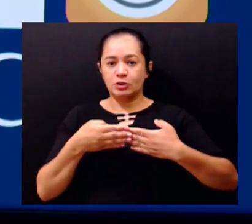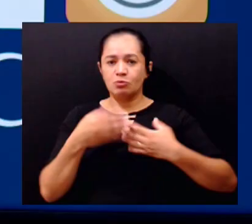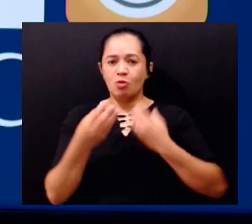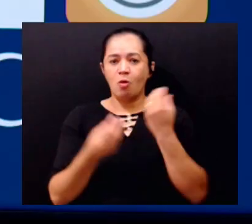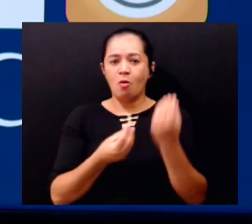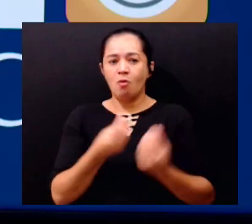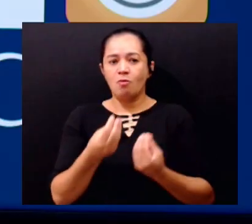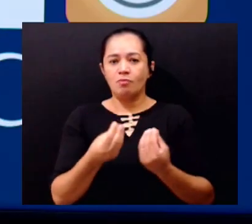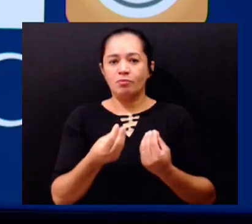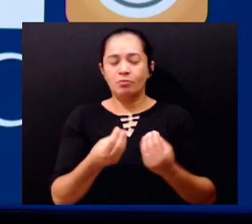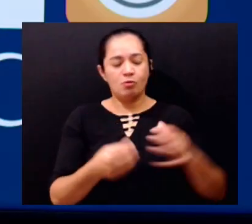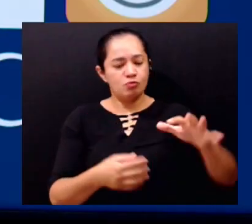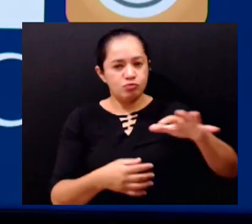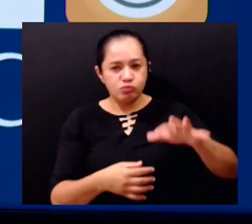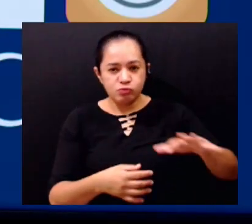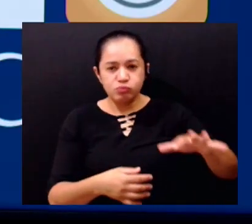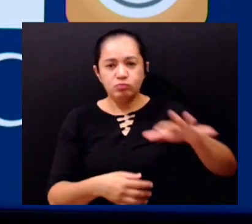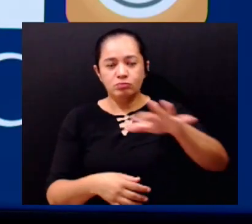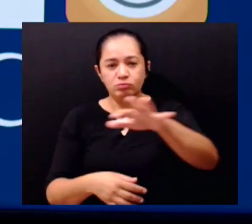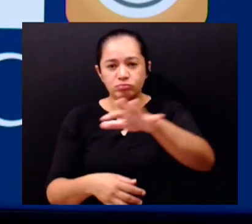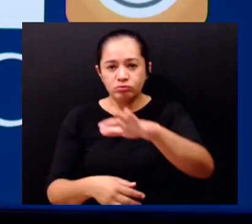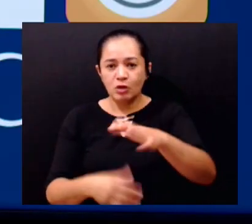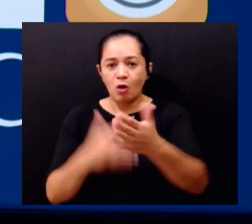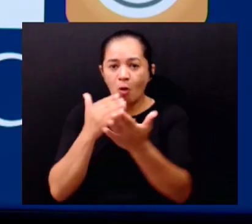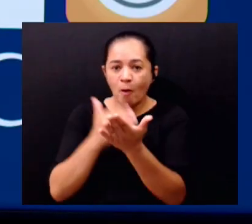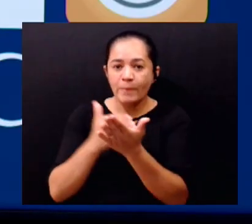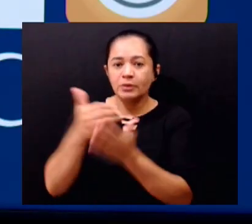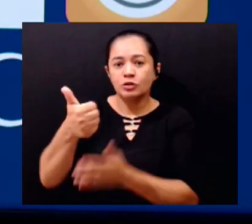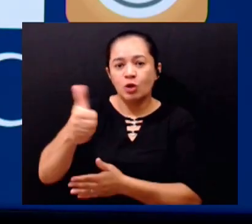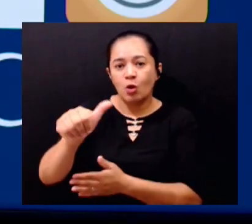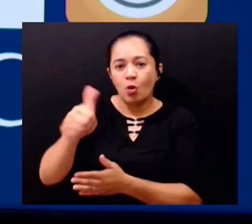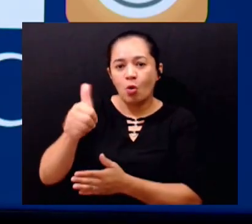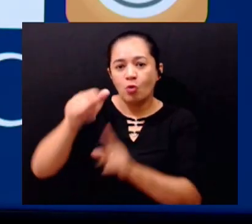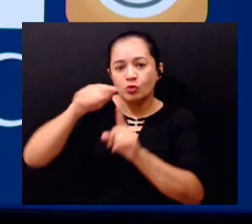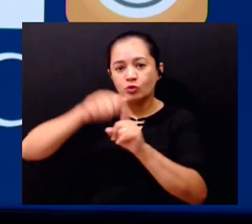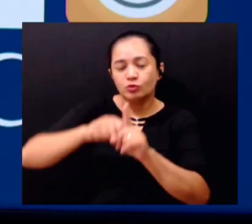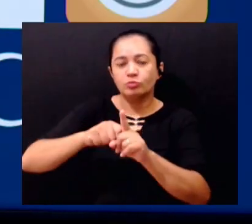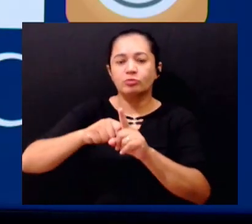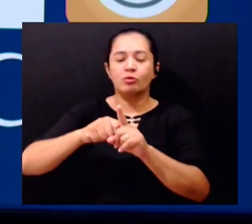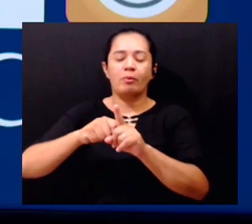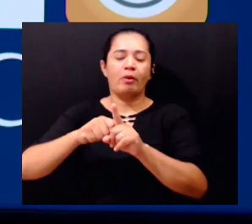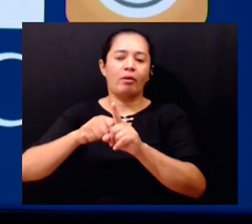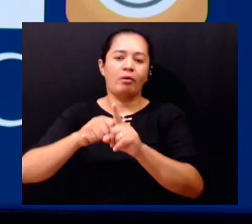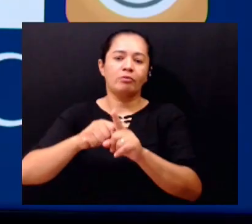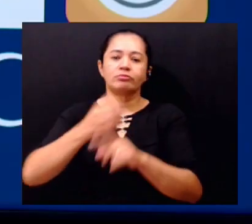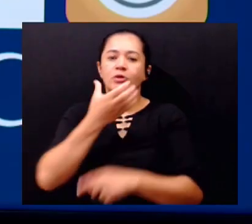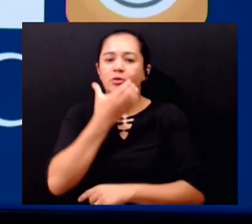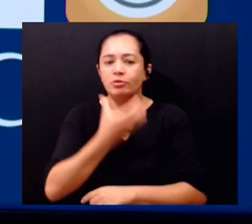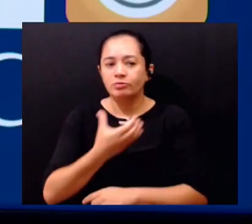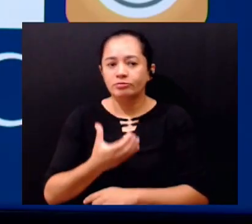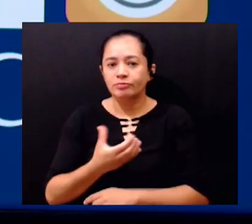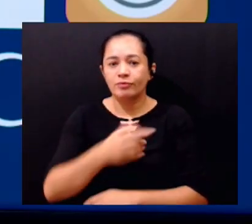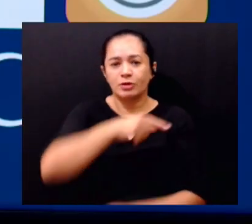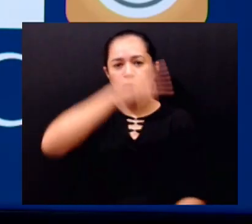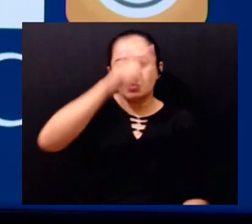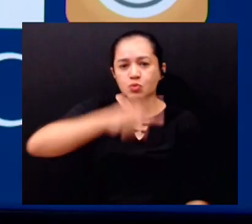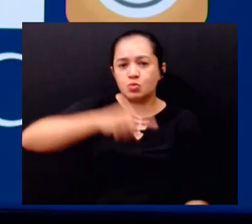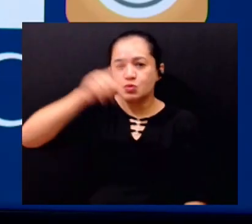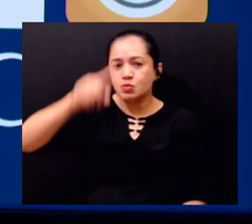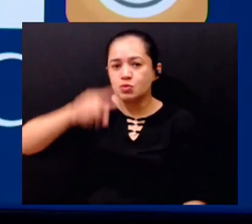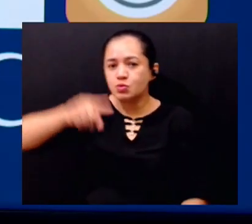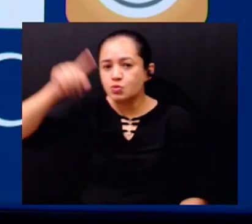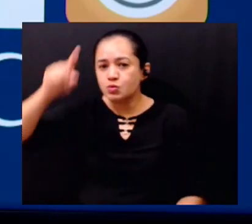regionalizada desde o dia 11 de dezembro do ano passado. São utilizados os dados pluviométricos de cada região